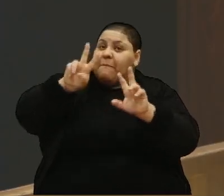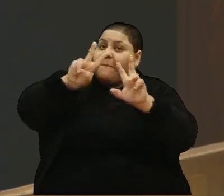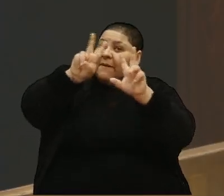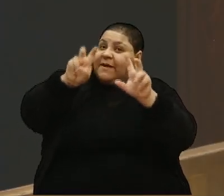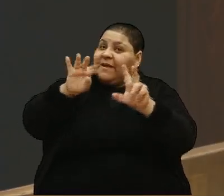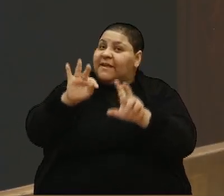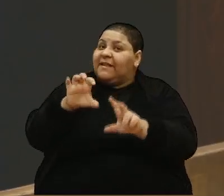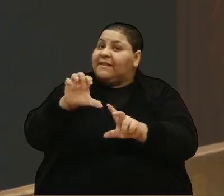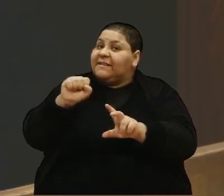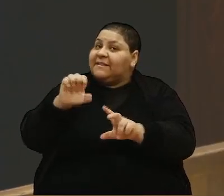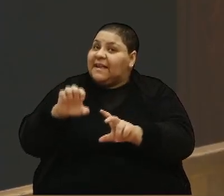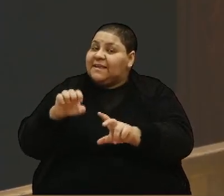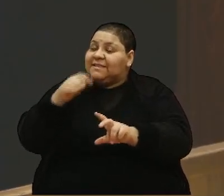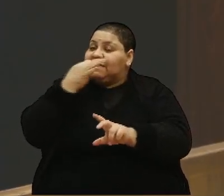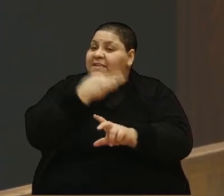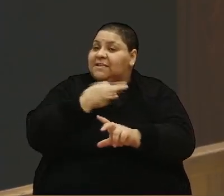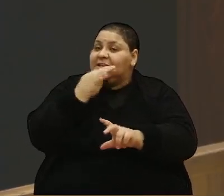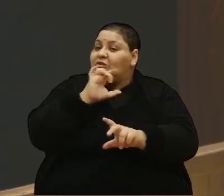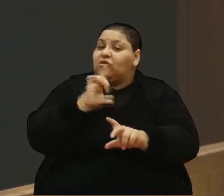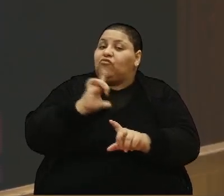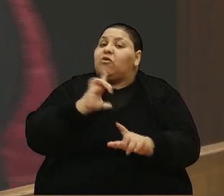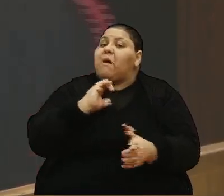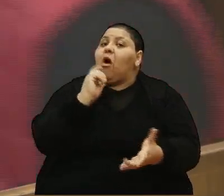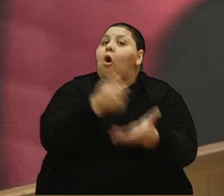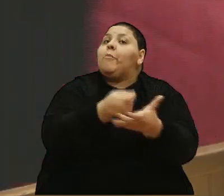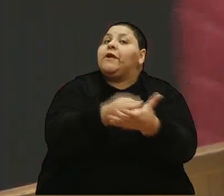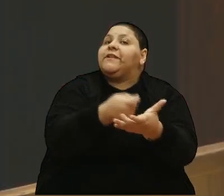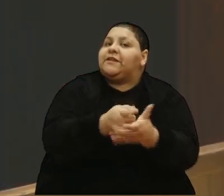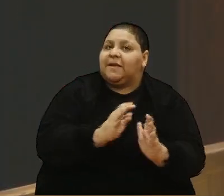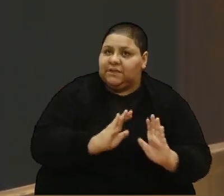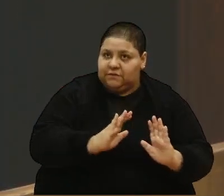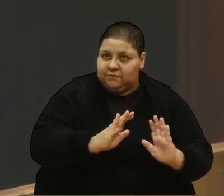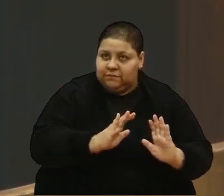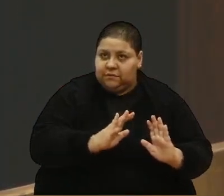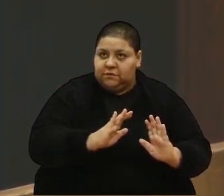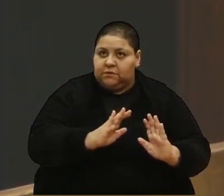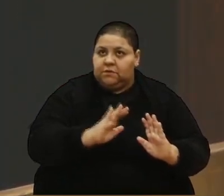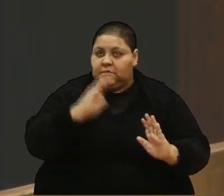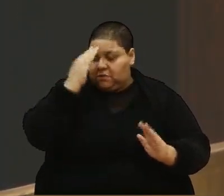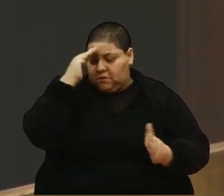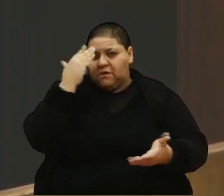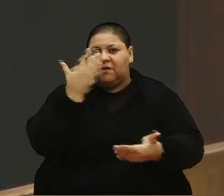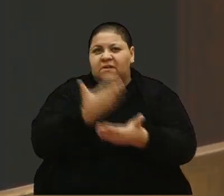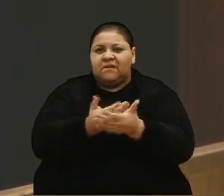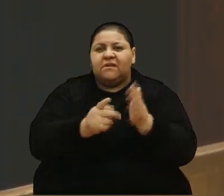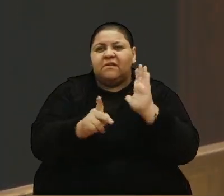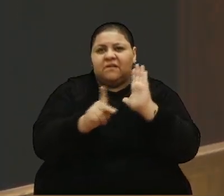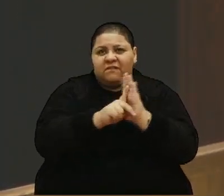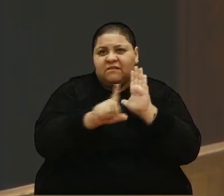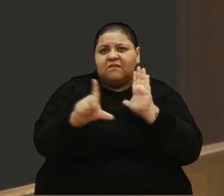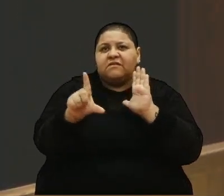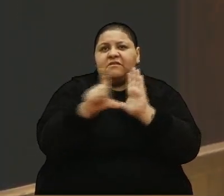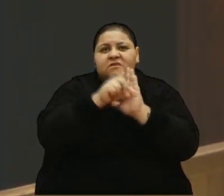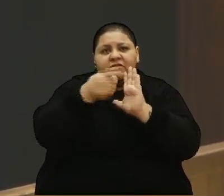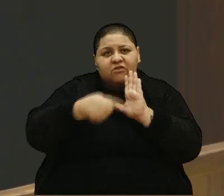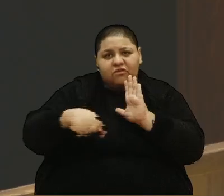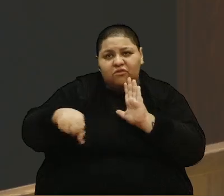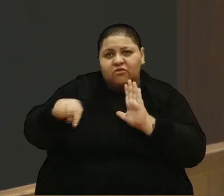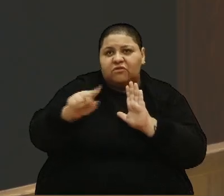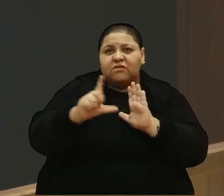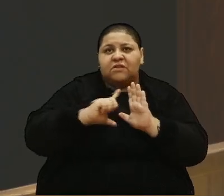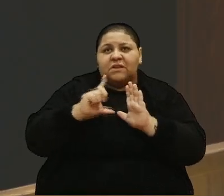existe uma obrigatoriedade de executar. Então, eu acredito que por meio desse projeto de lei, nós devemos ter